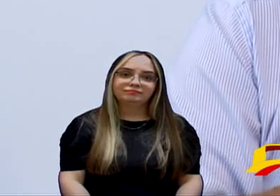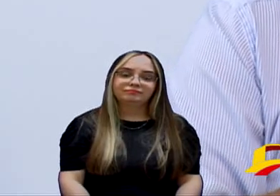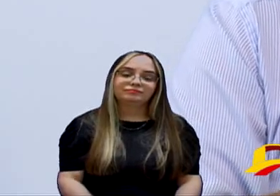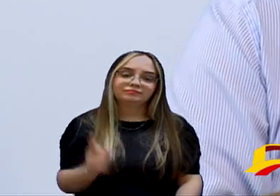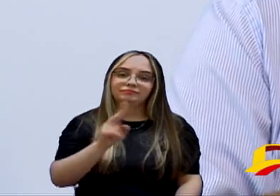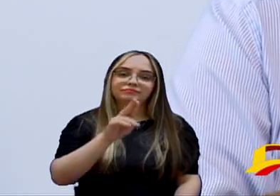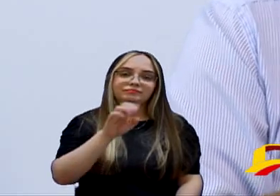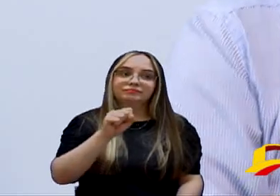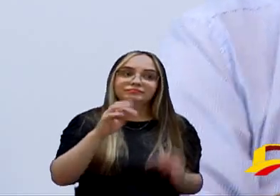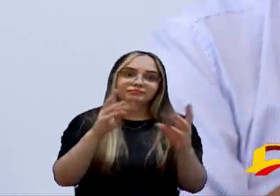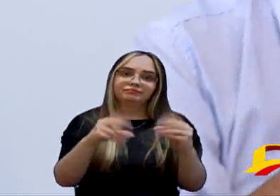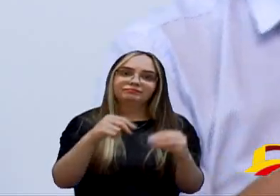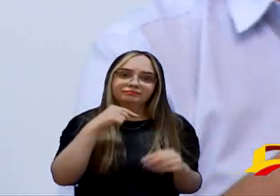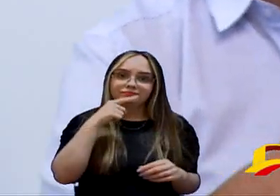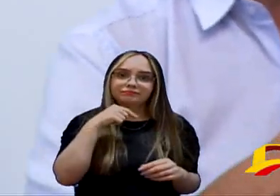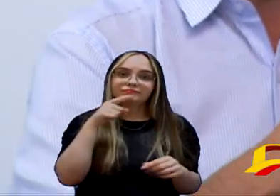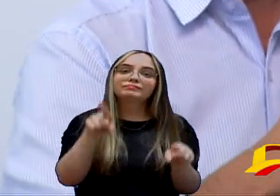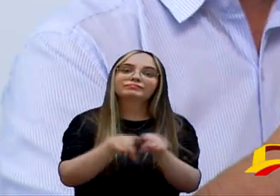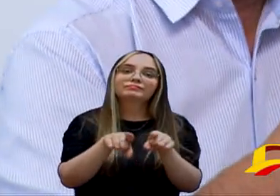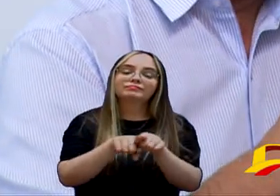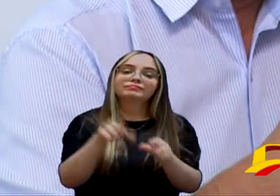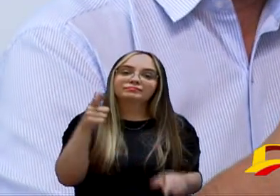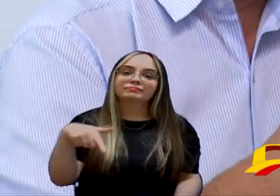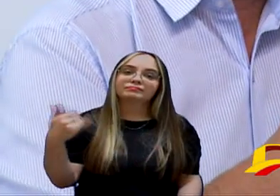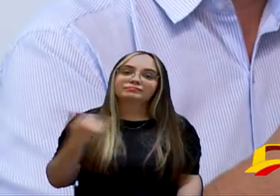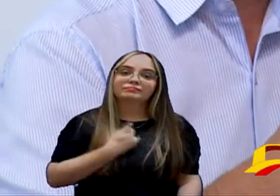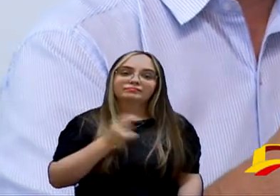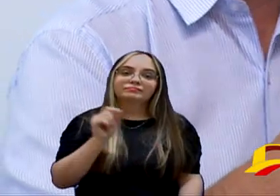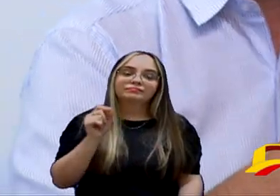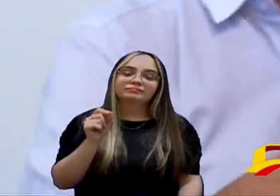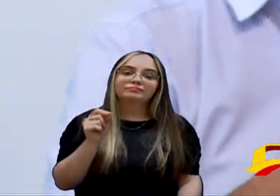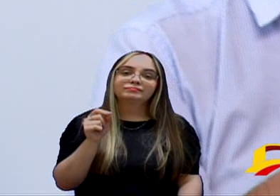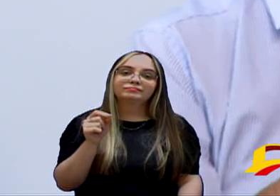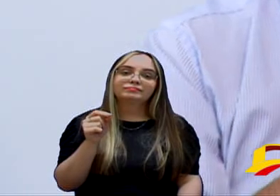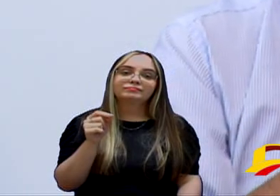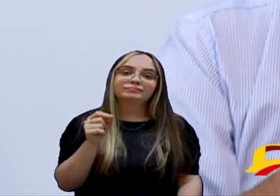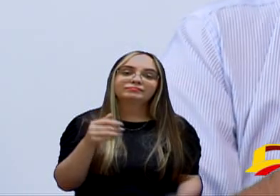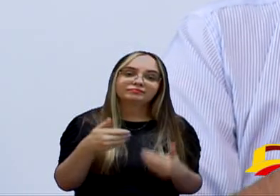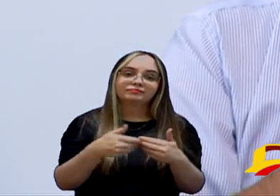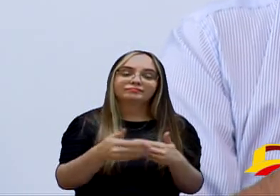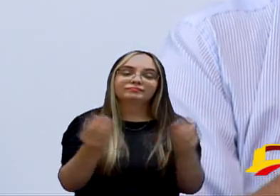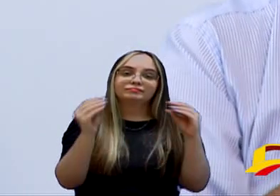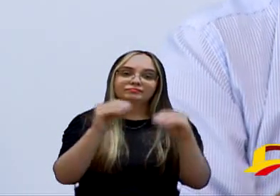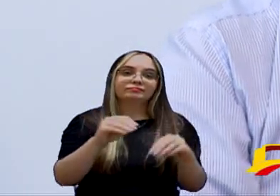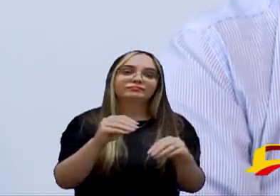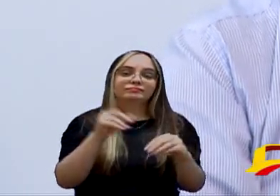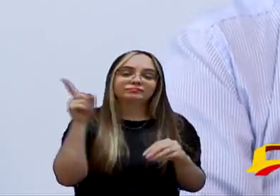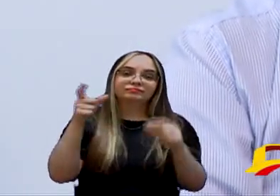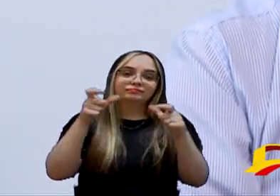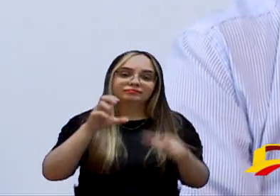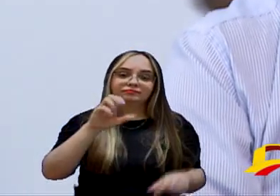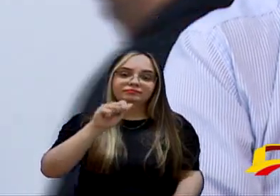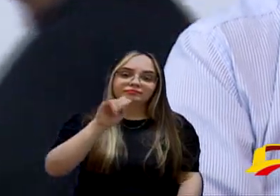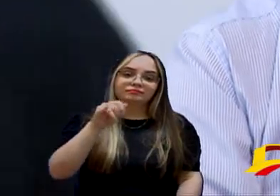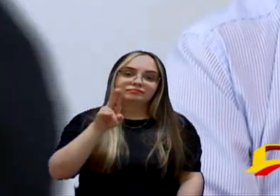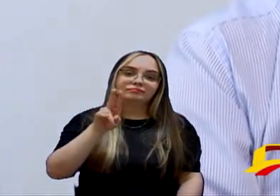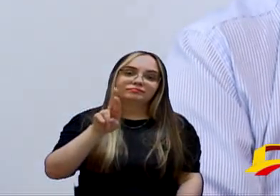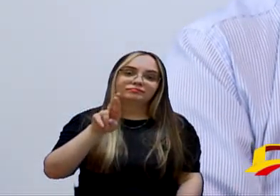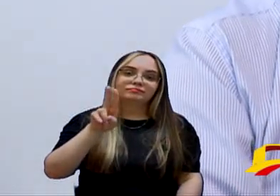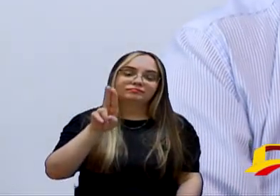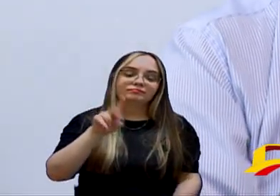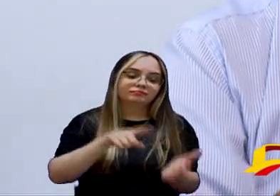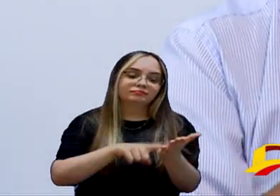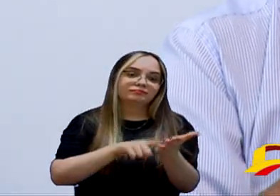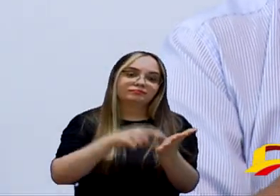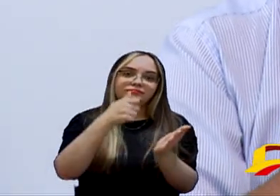na no Bessa e outra coisa que ele me deu uma notícia também falando bem agora da saúde que vai ser implantado que foi implantar no Cajuru aquele sistema para o aplicativo